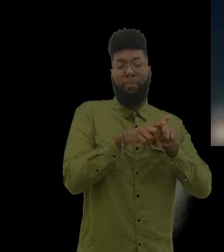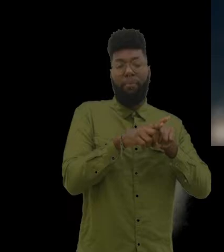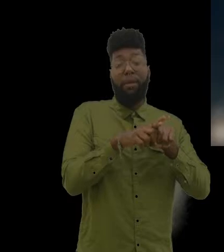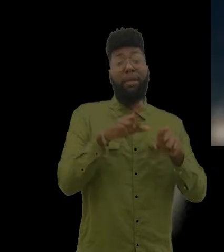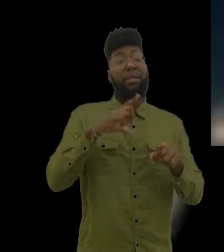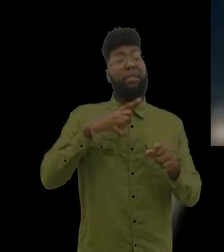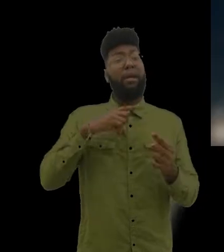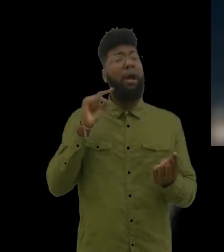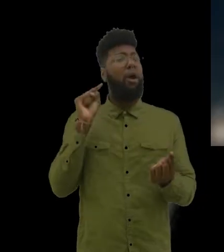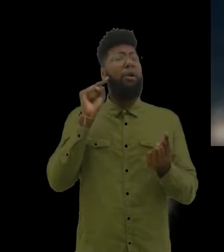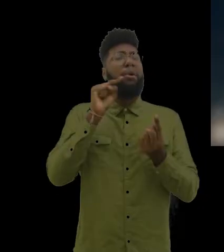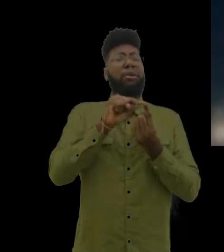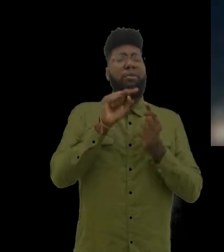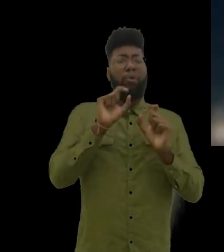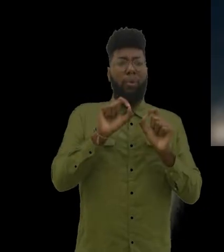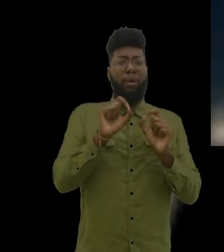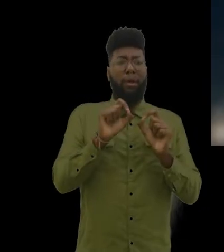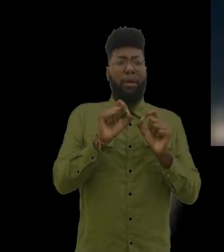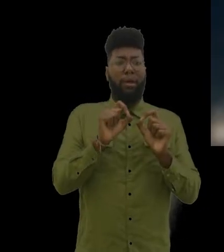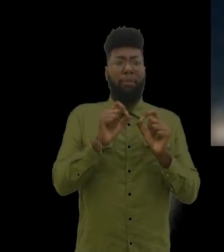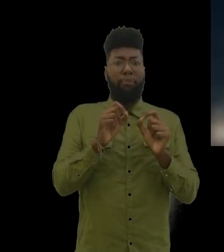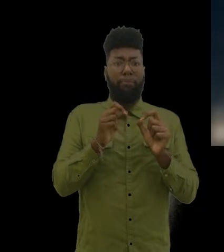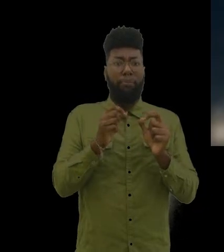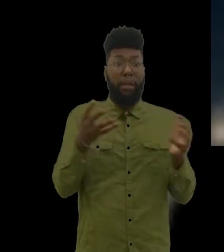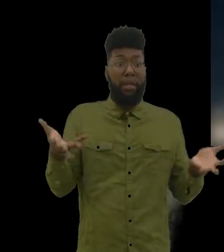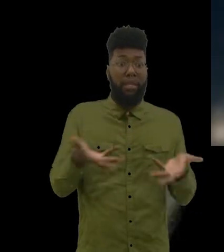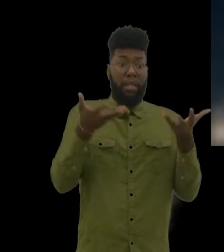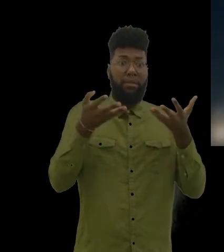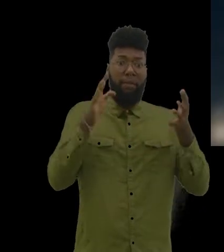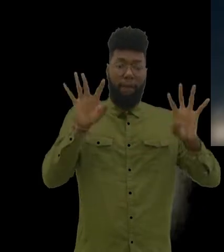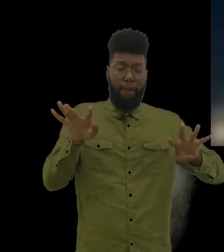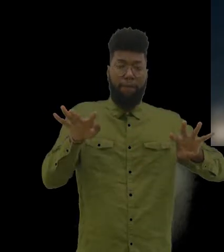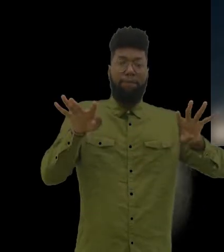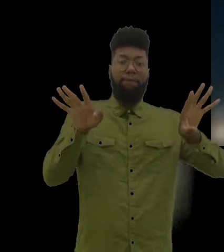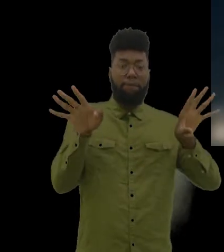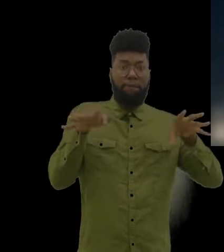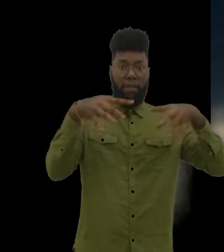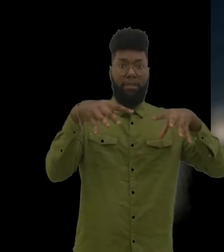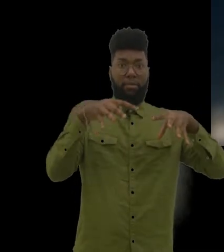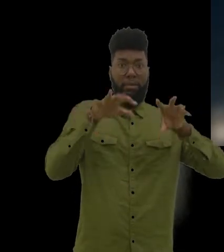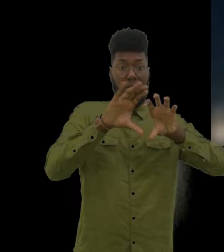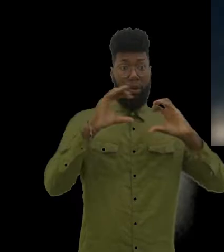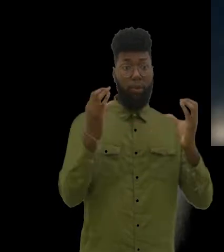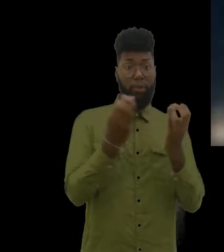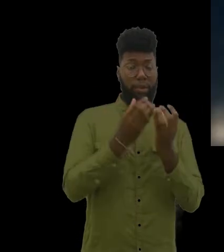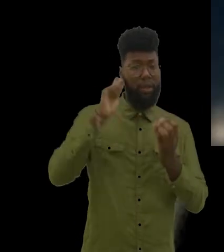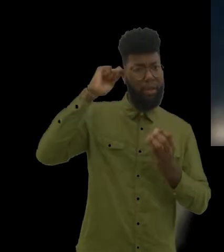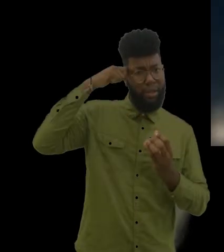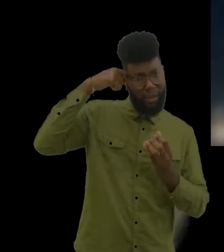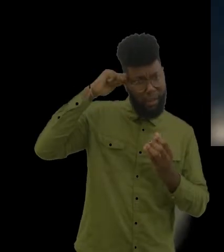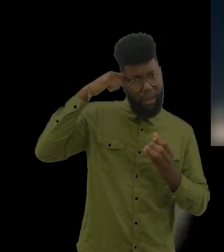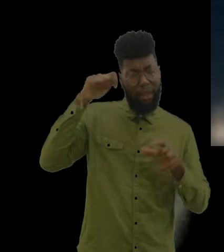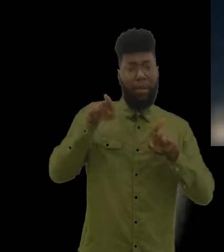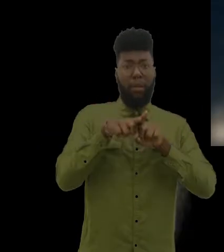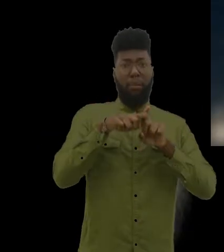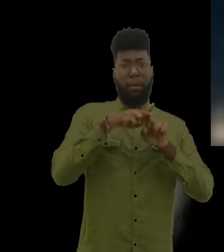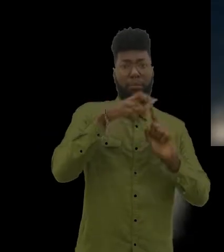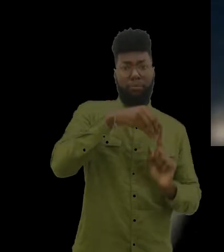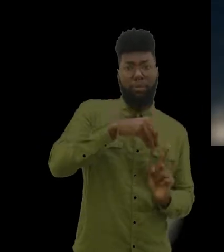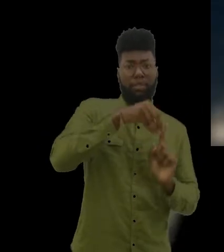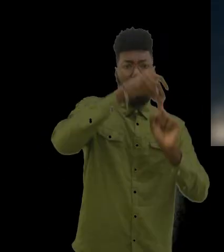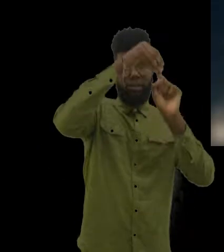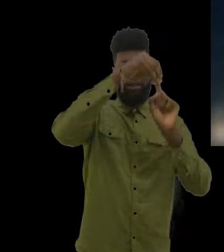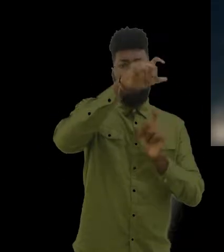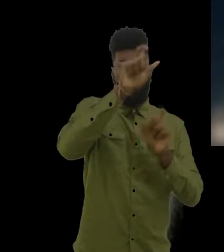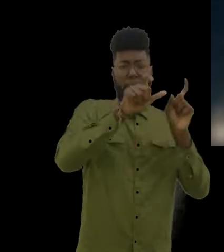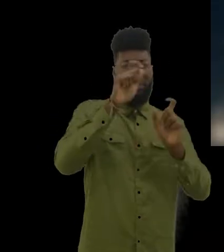visibilidade, né, à comunidade negra e principalmente destacar as pessoas que de alguma forma conseguiram né, se